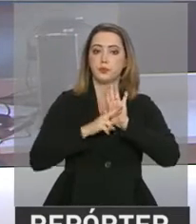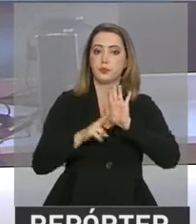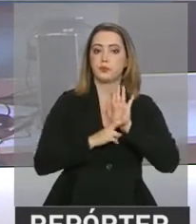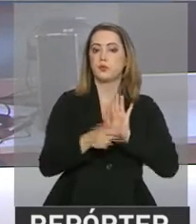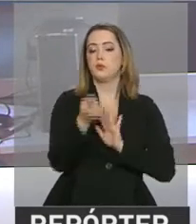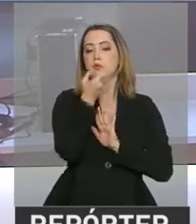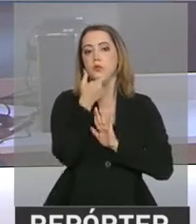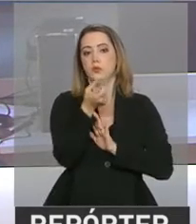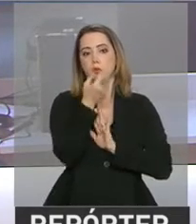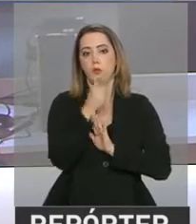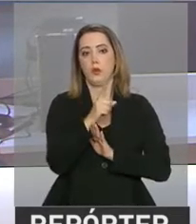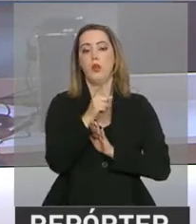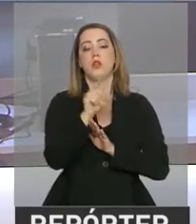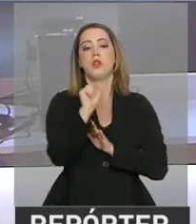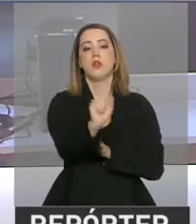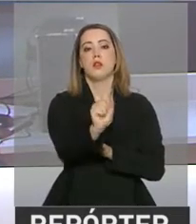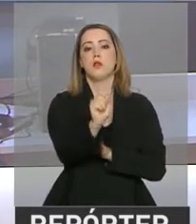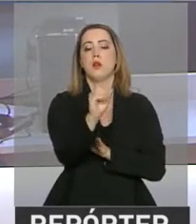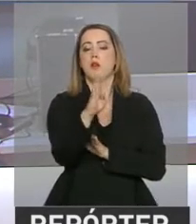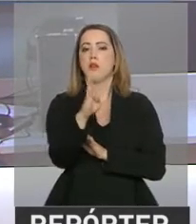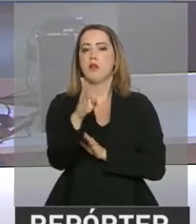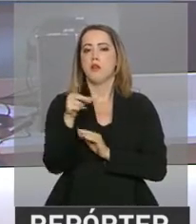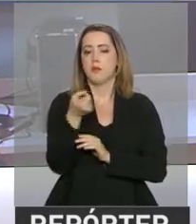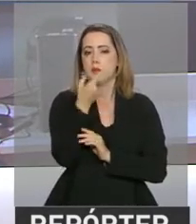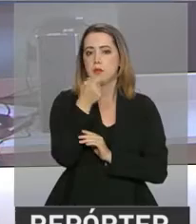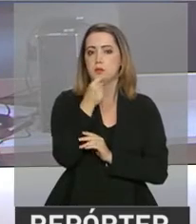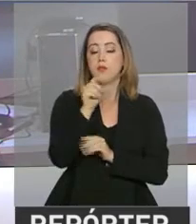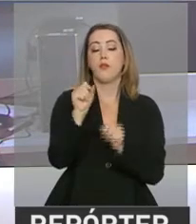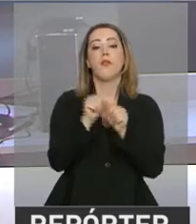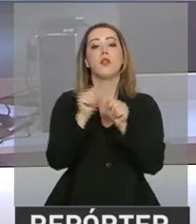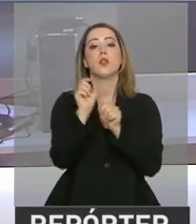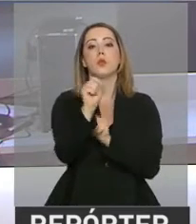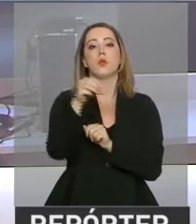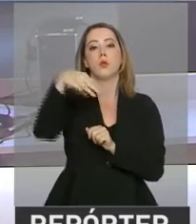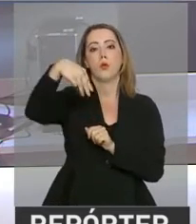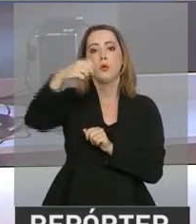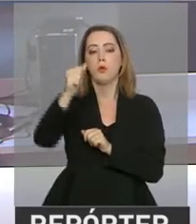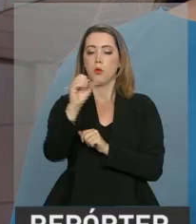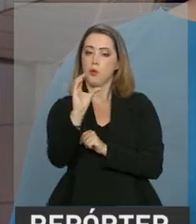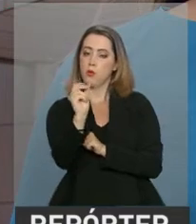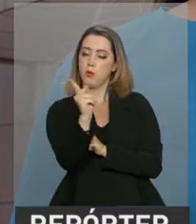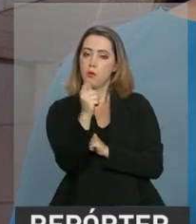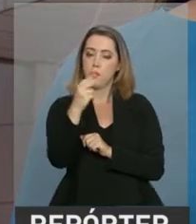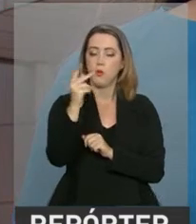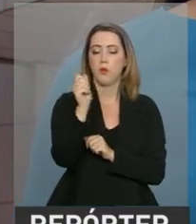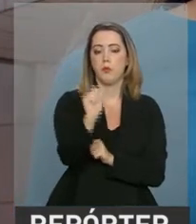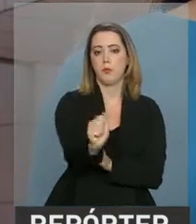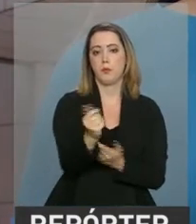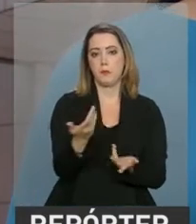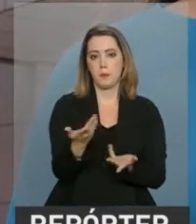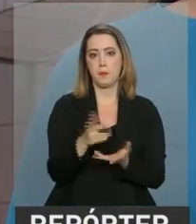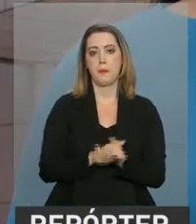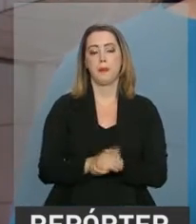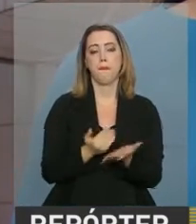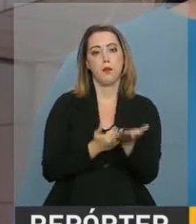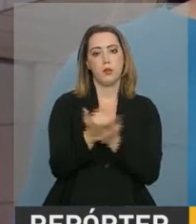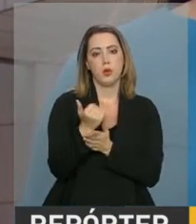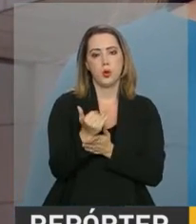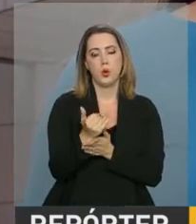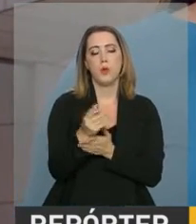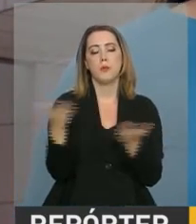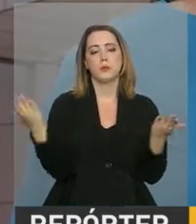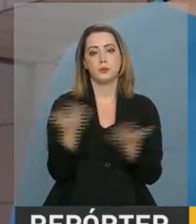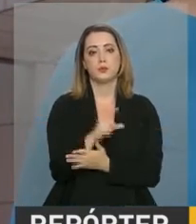medicamentos à base de maconha a repórter gabriela noronha tem os detalhes a partir de agora as empresas